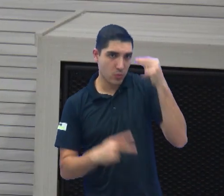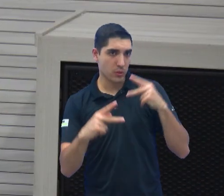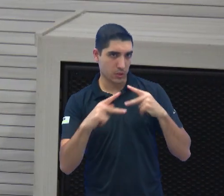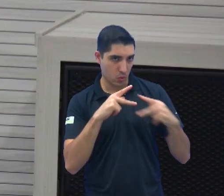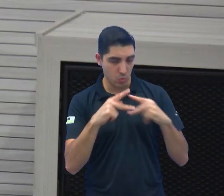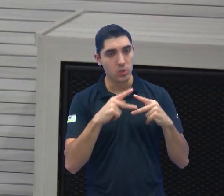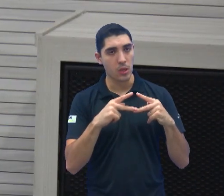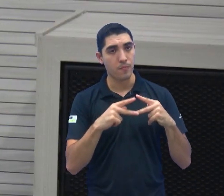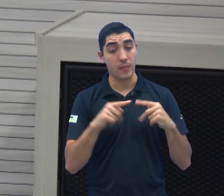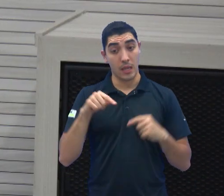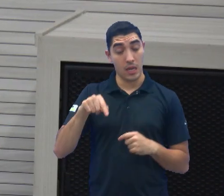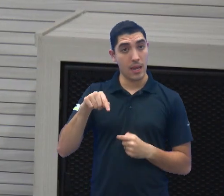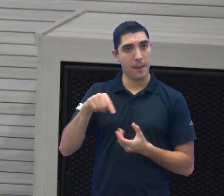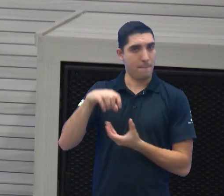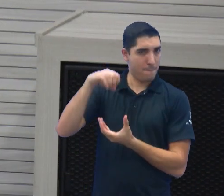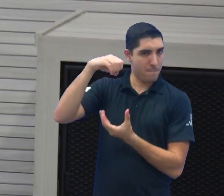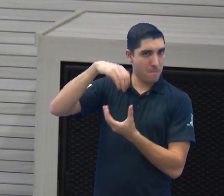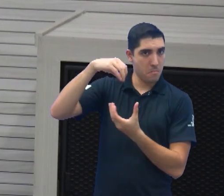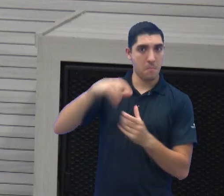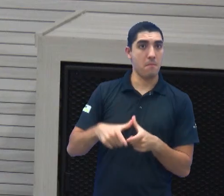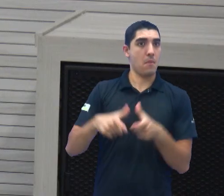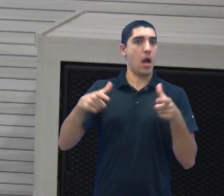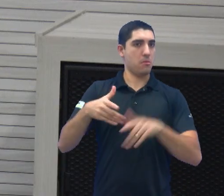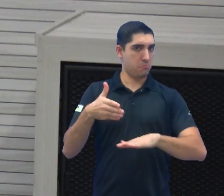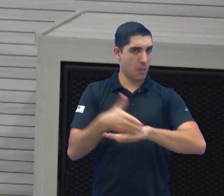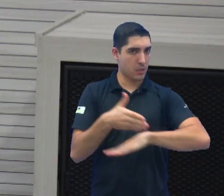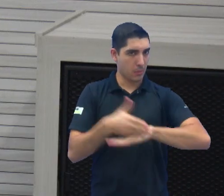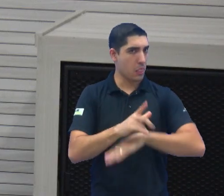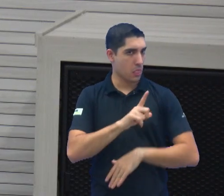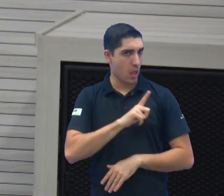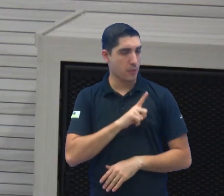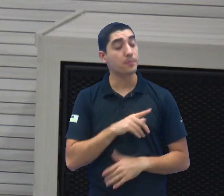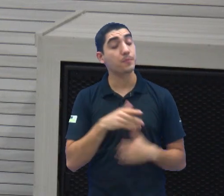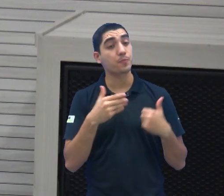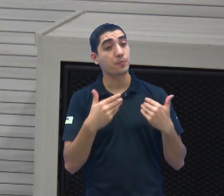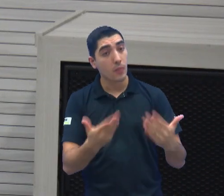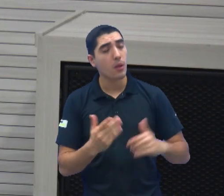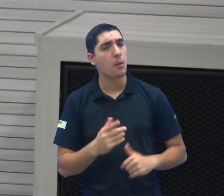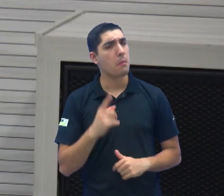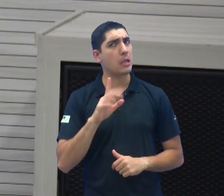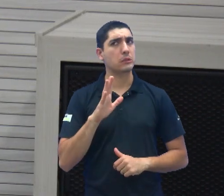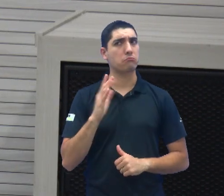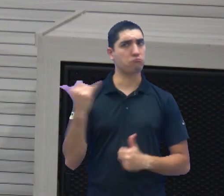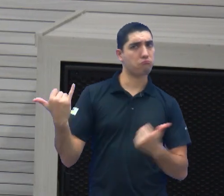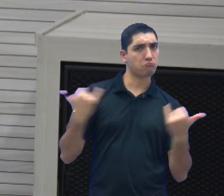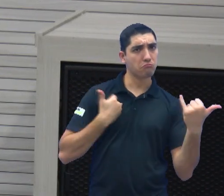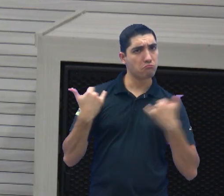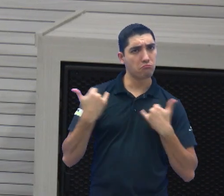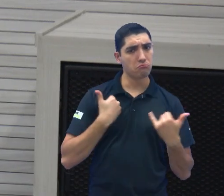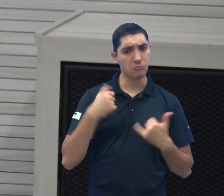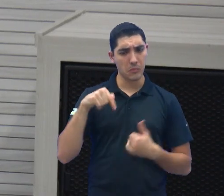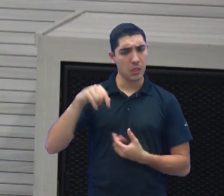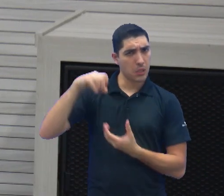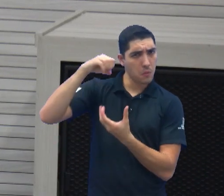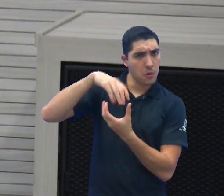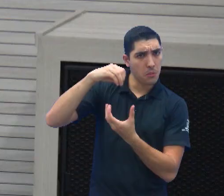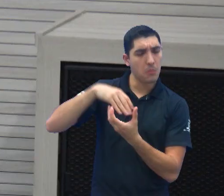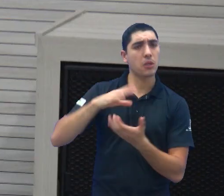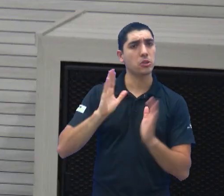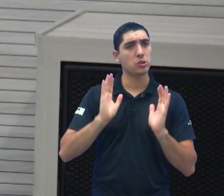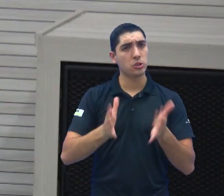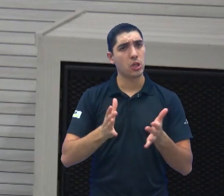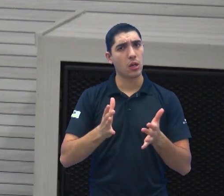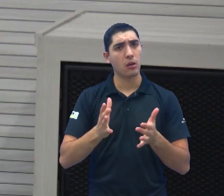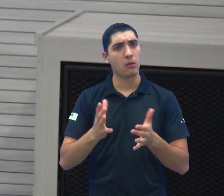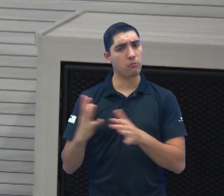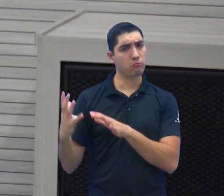participação majoritária lá. E nós temos a informação que a Urban, nesse ano, ele registrou um